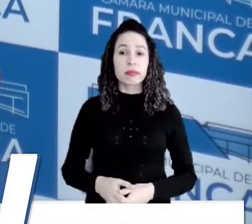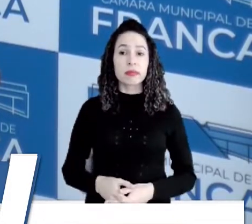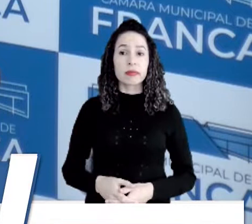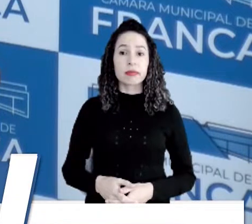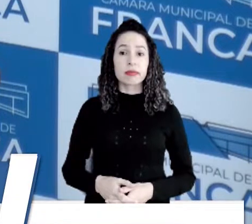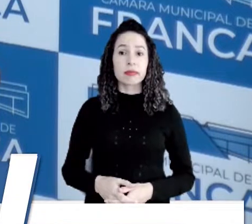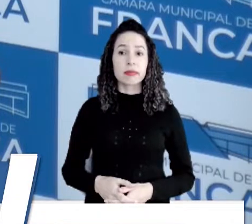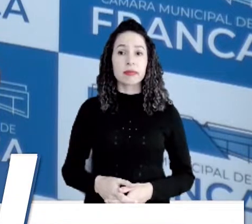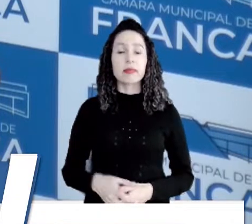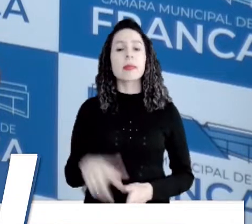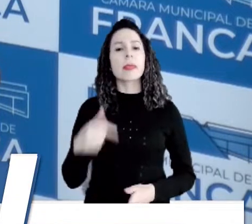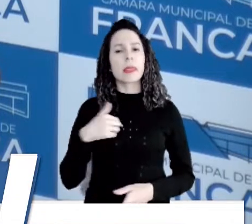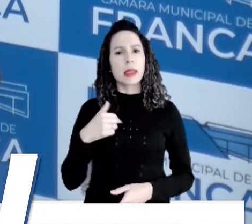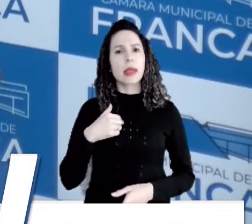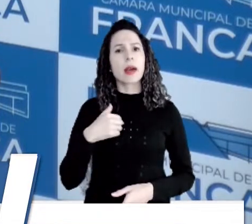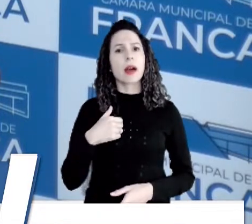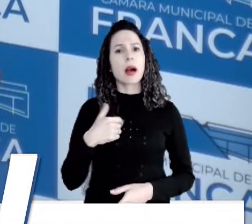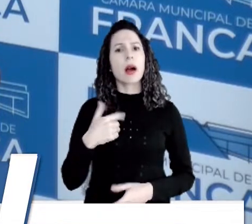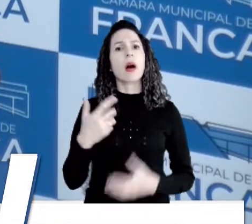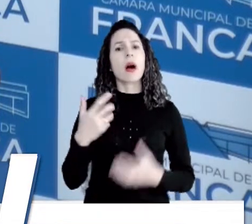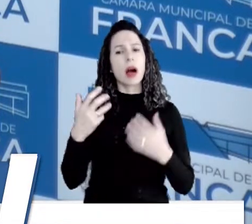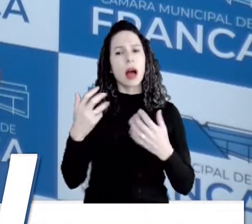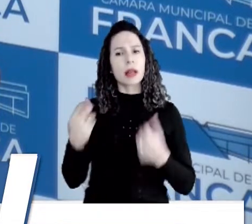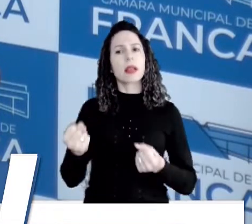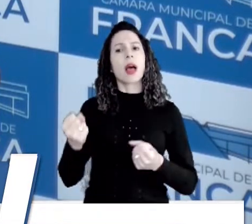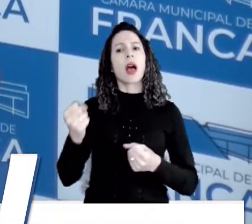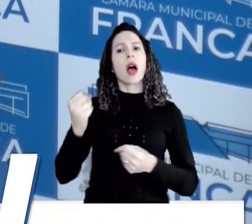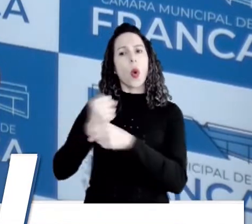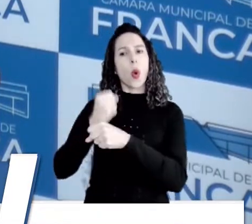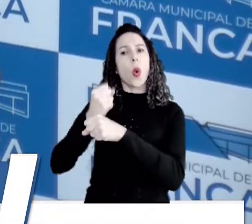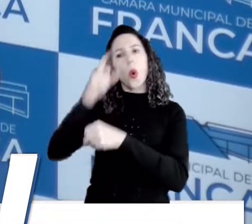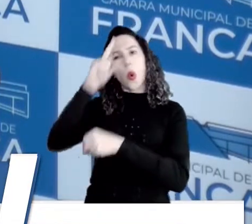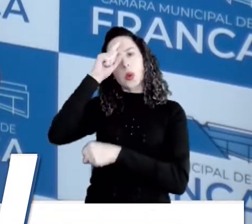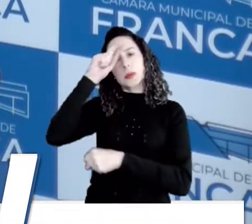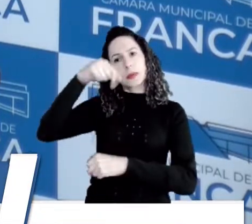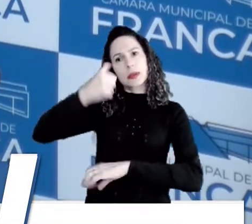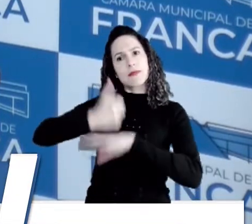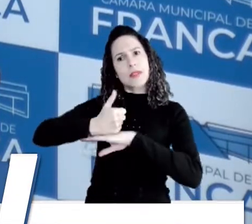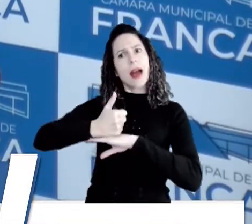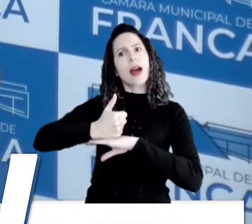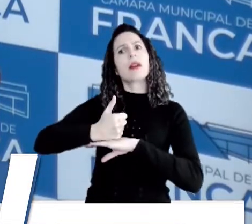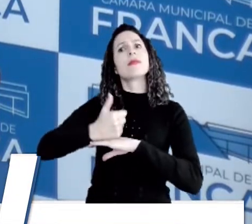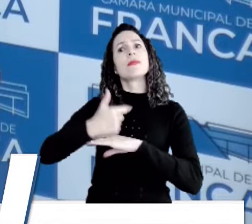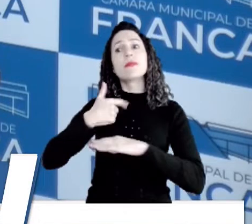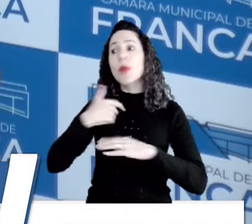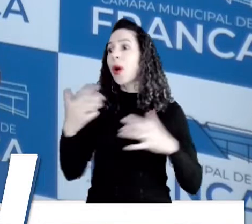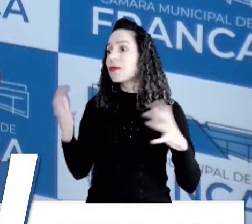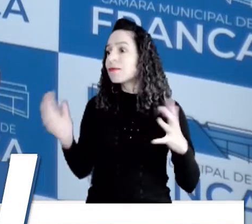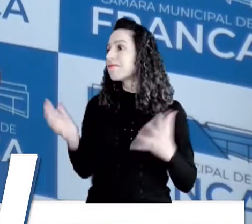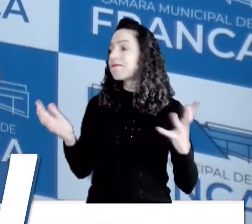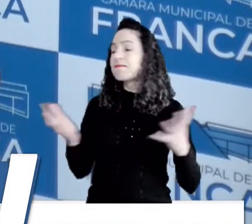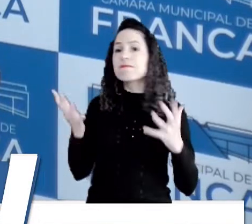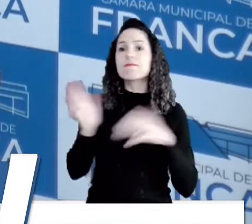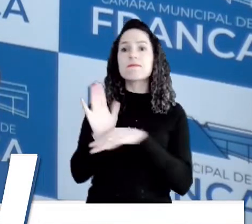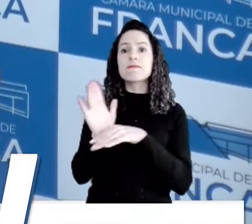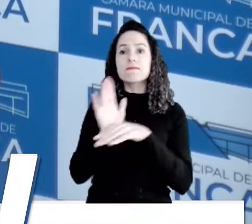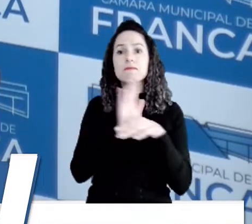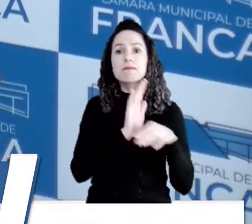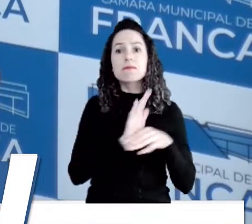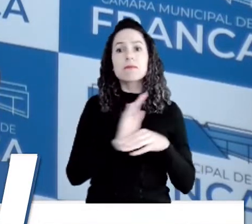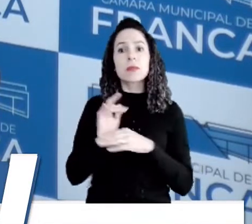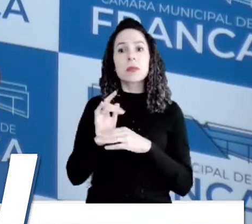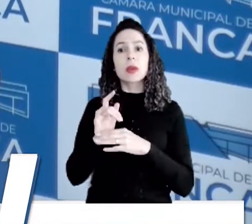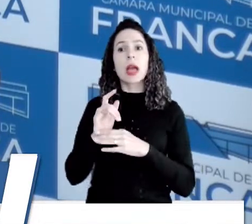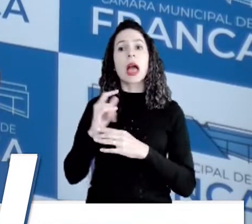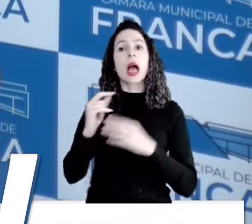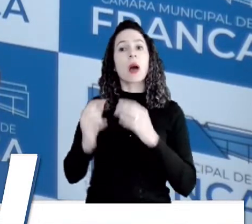sou favorável à construção do hospital em Franca, tudo que poderíamos fazer de forma